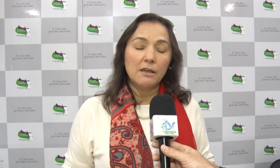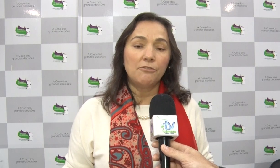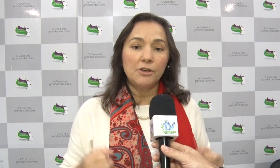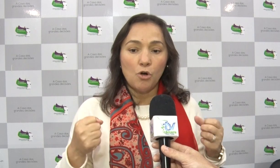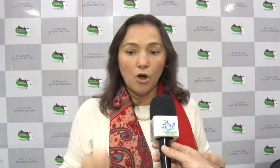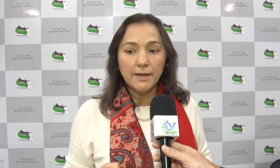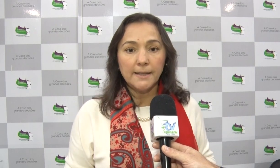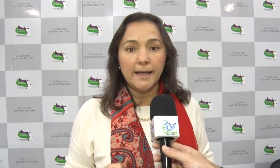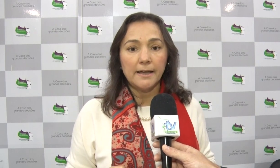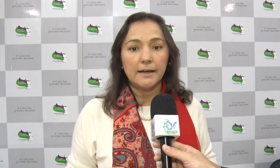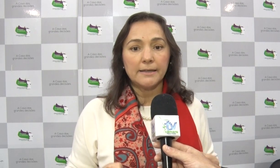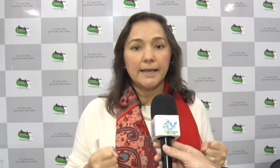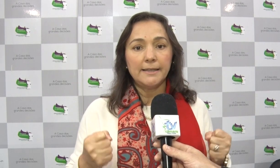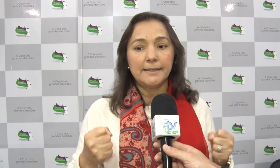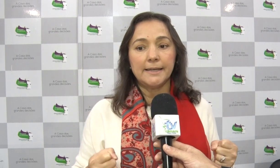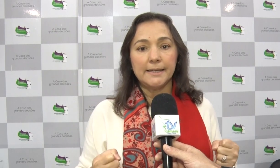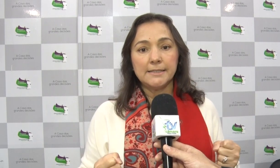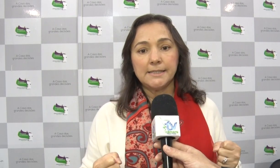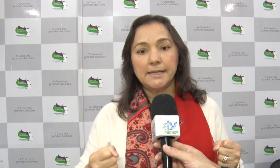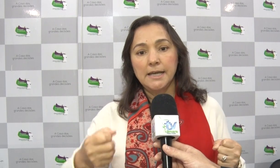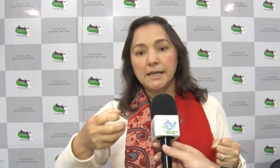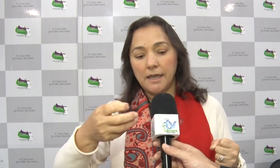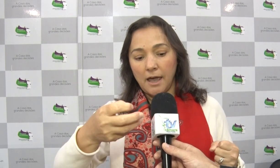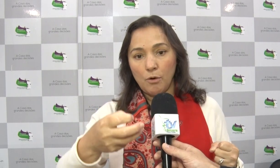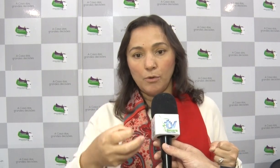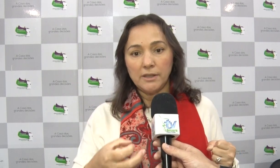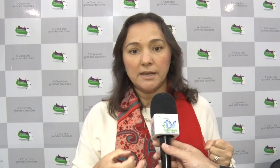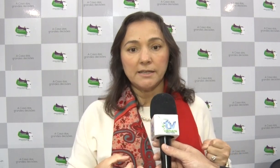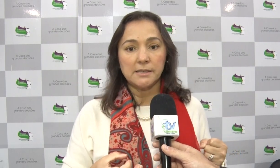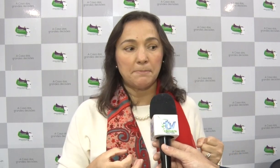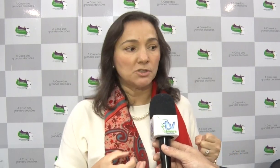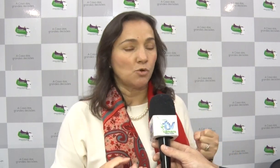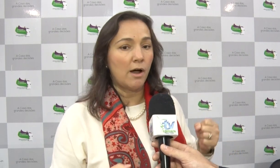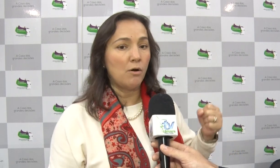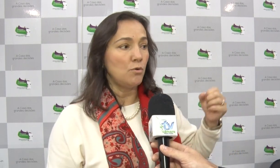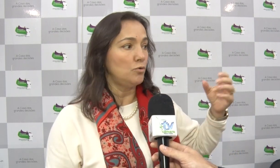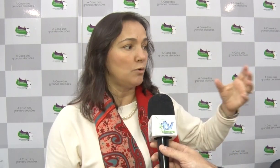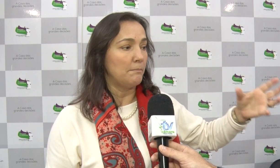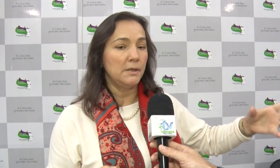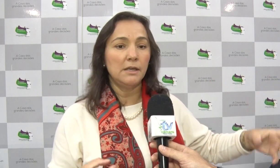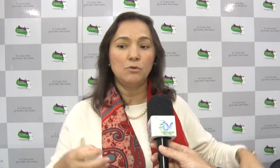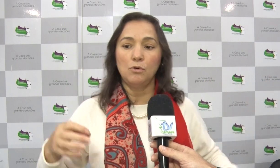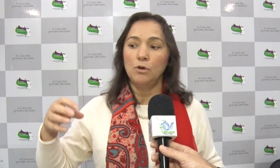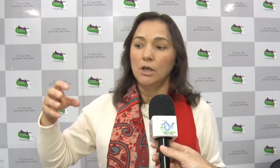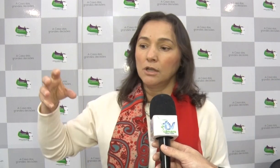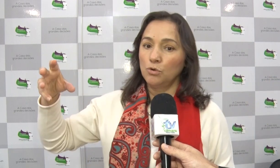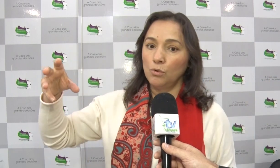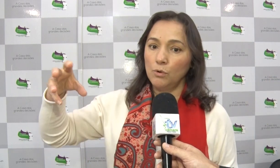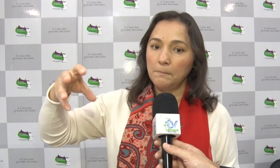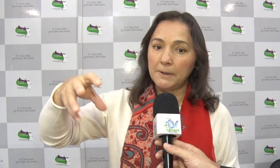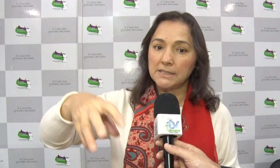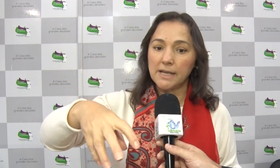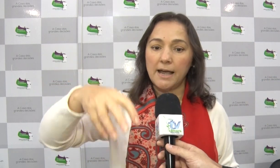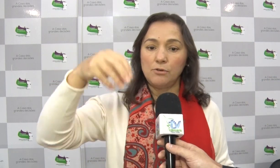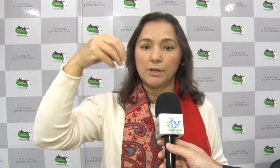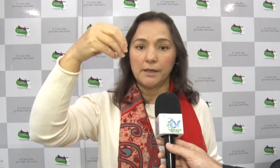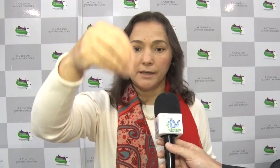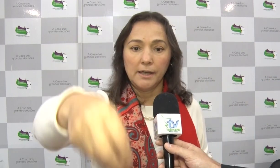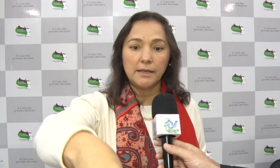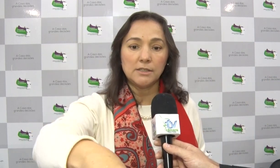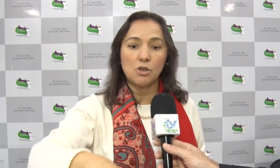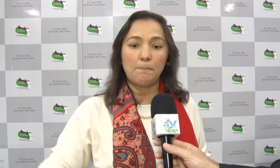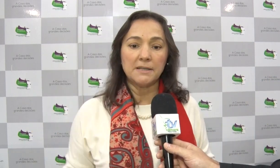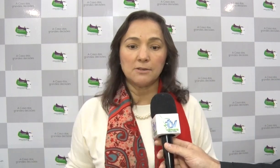Brasil vigora, né, aquele interesse que é o interesse pessoal do amigo, do empresário